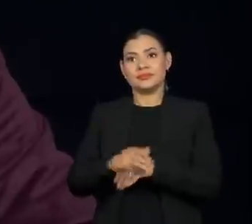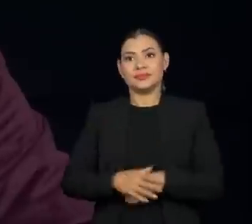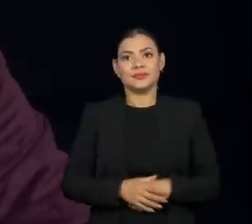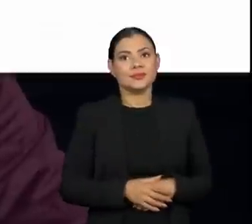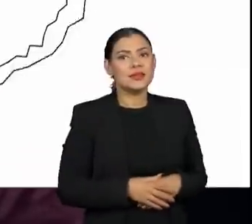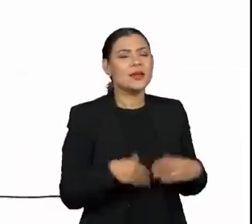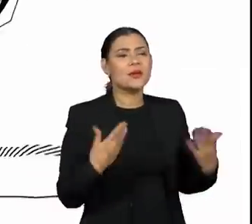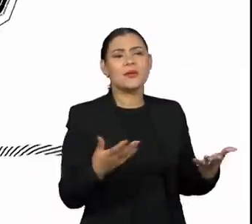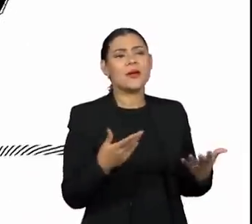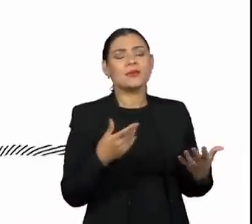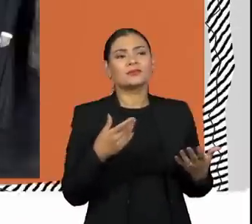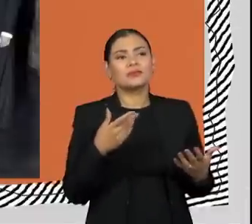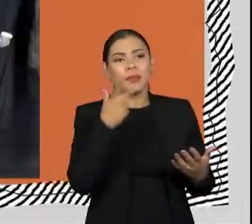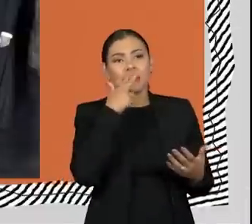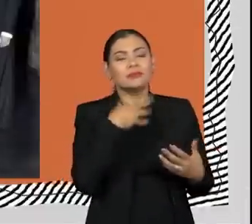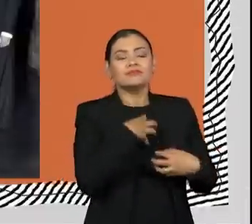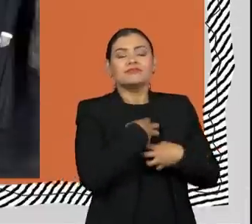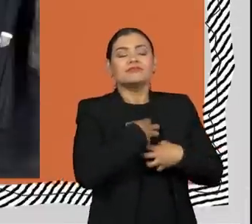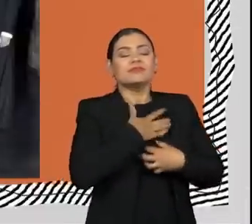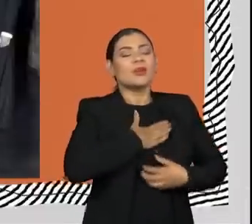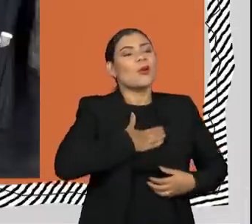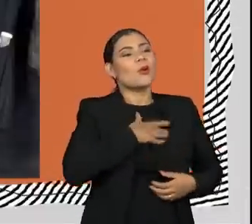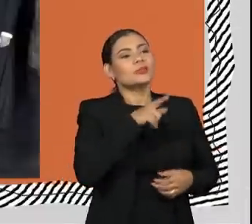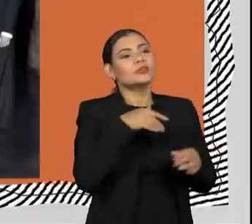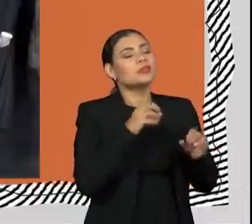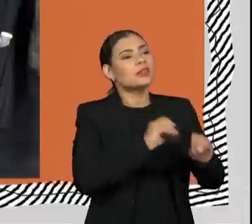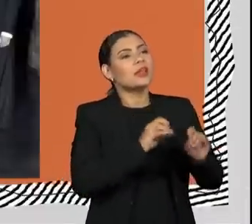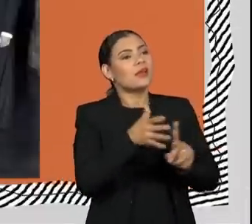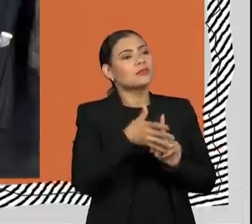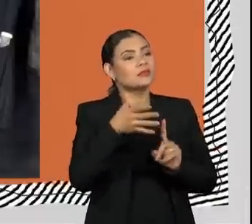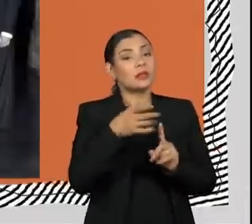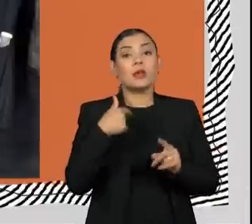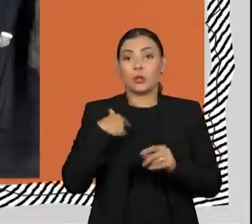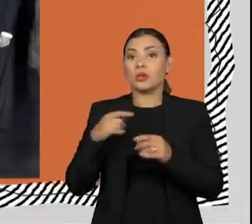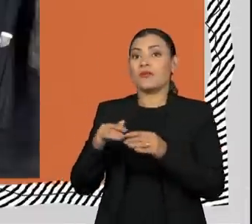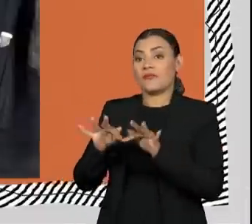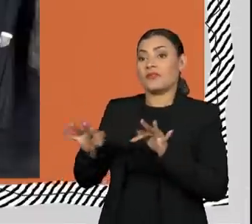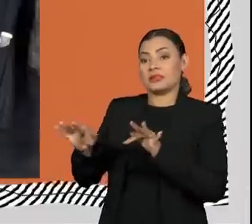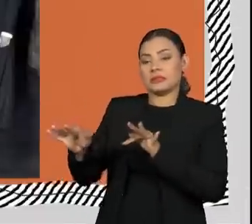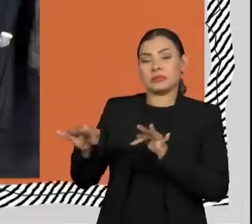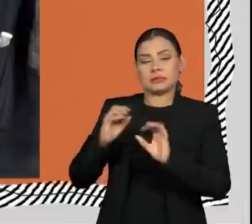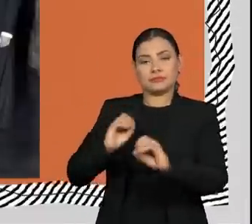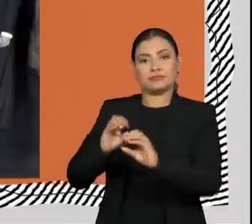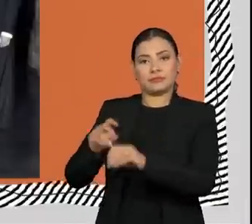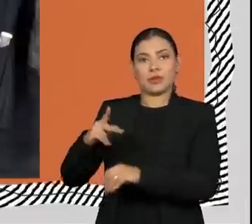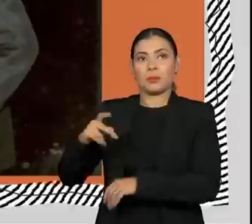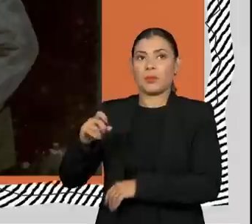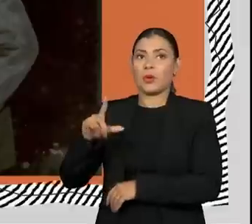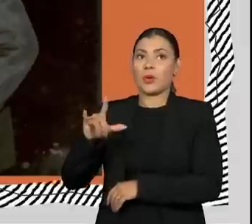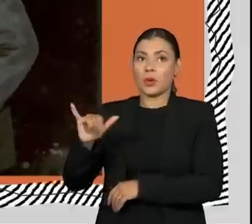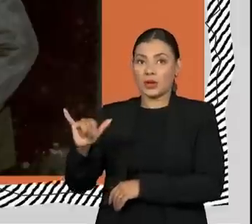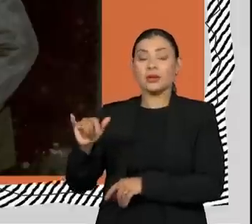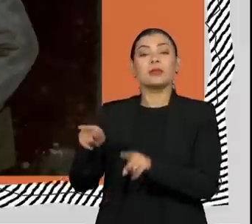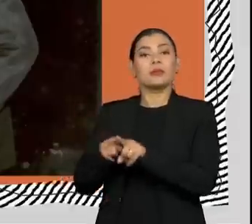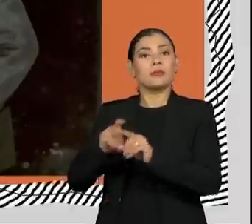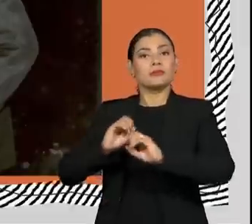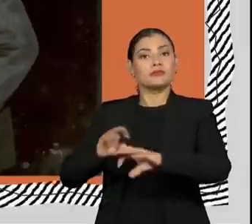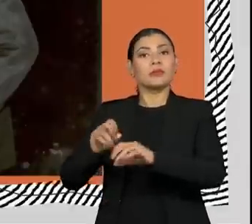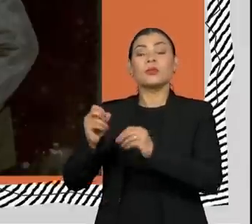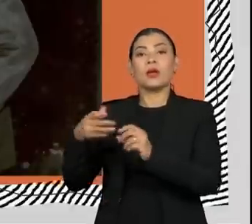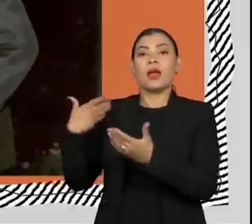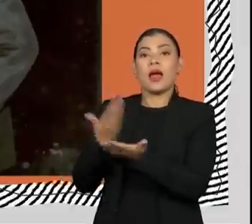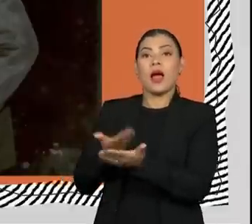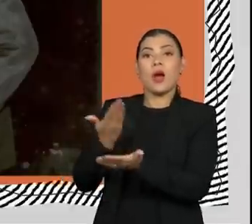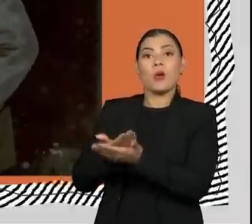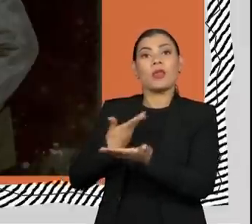é a graça de dar aula ainda estava na na na Poli na física a grande jogada da aula é que você interage